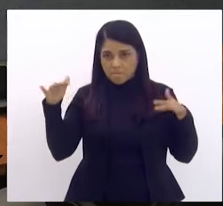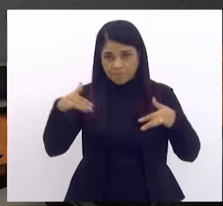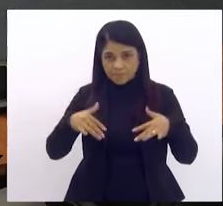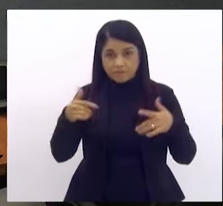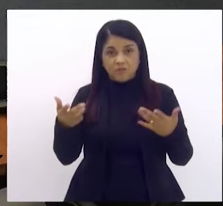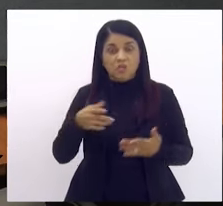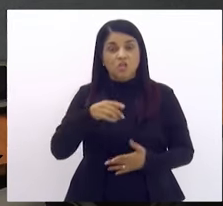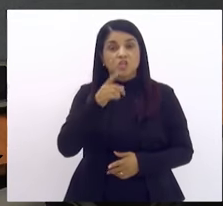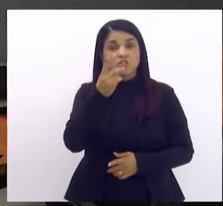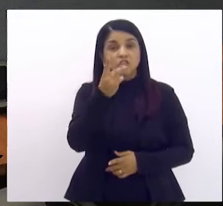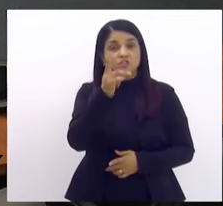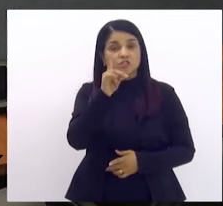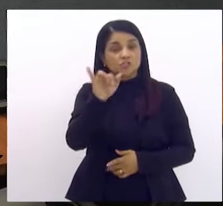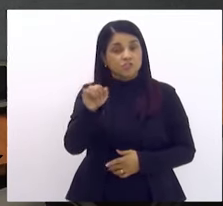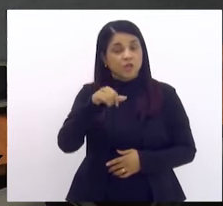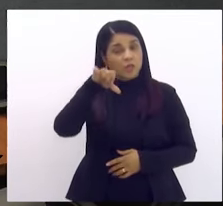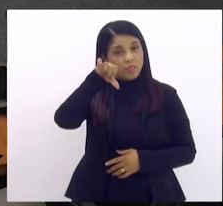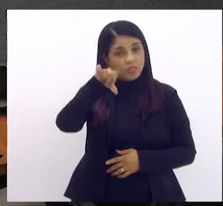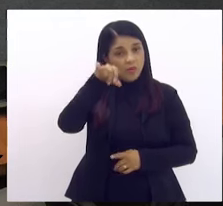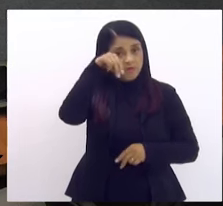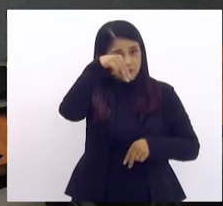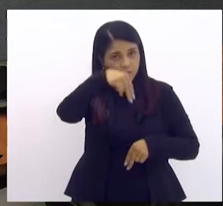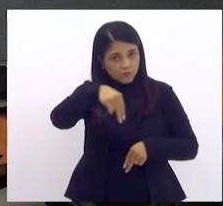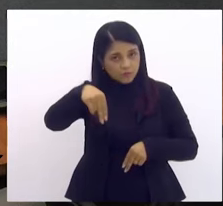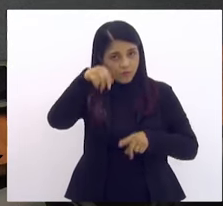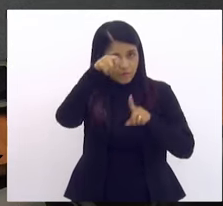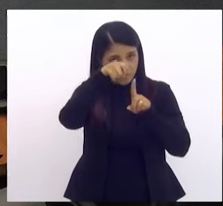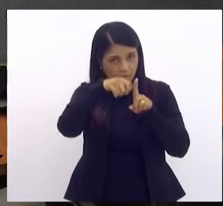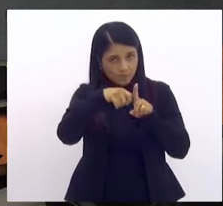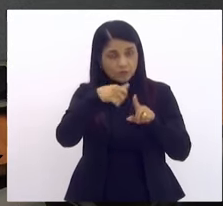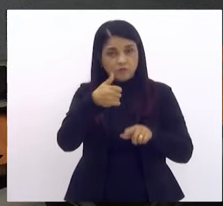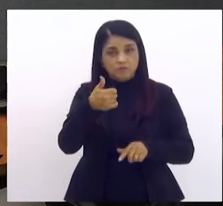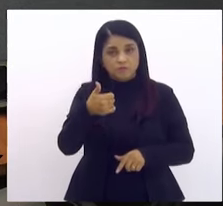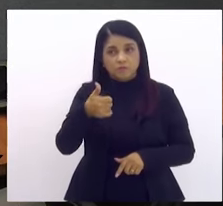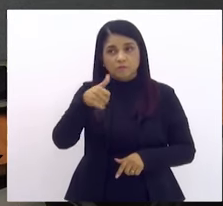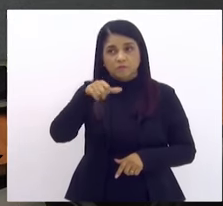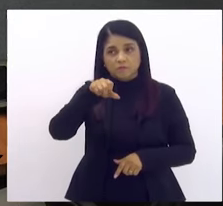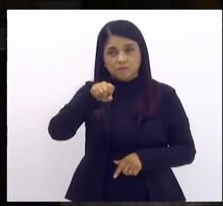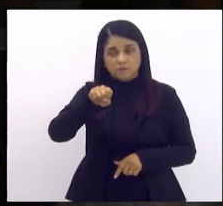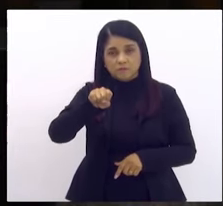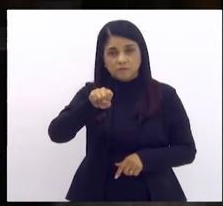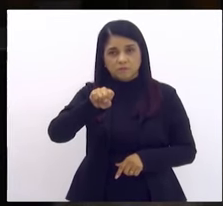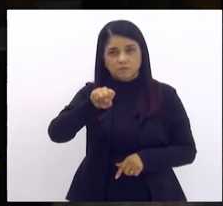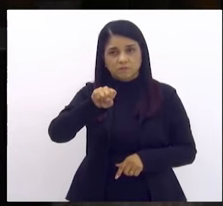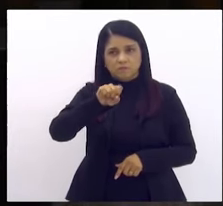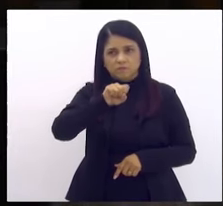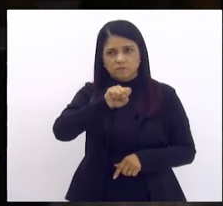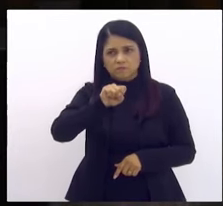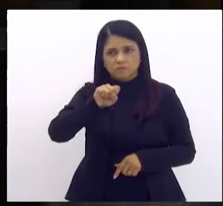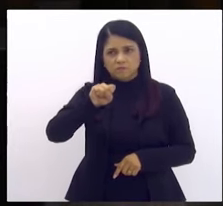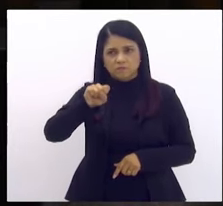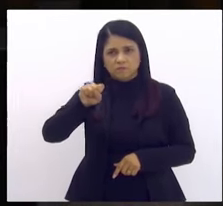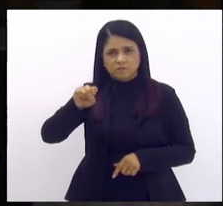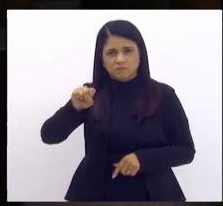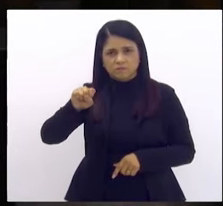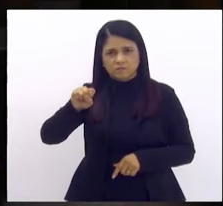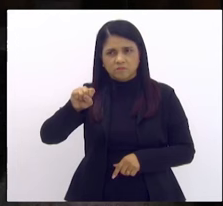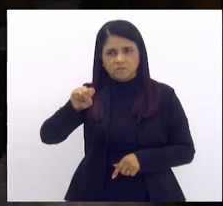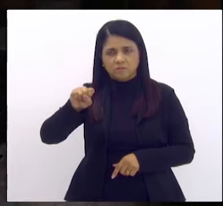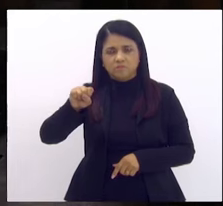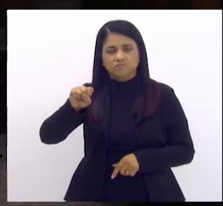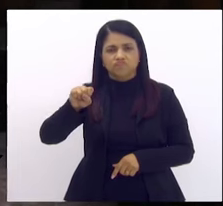9 de novembro de 88, data que jamais será